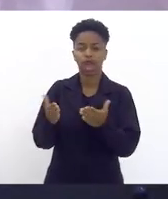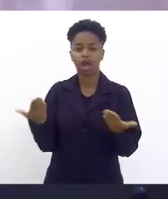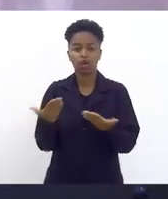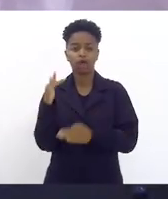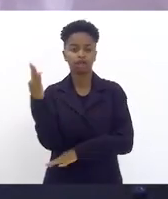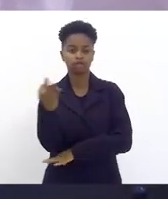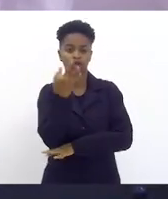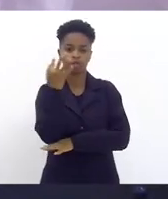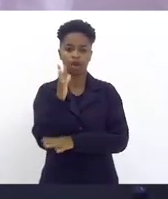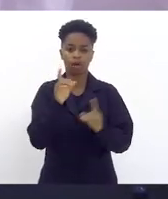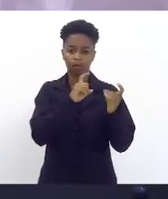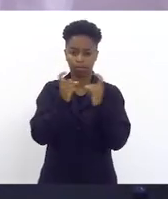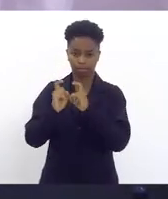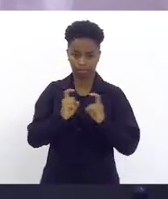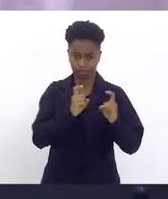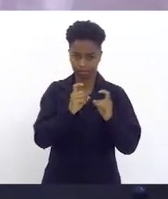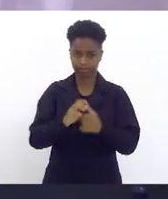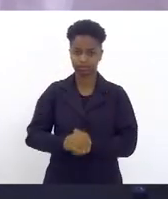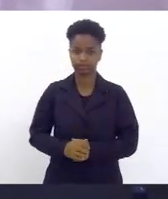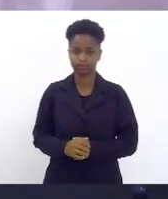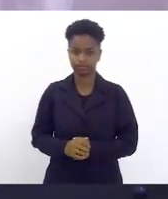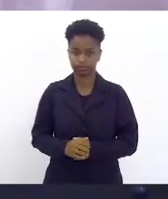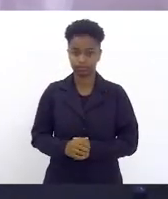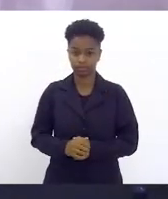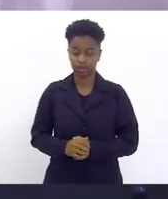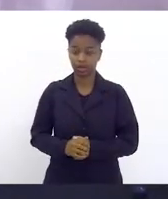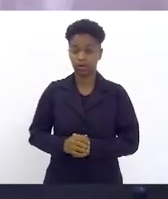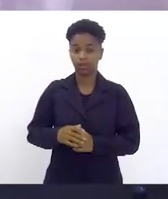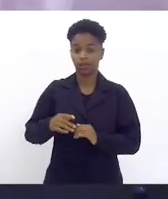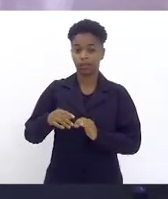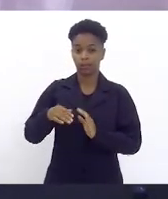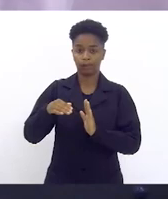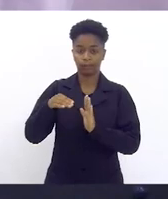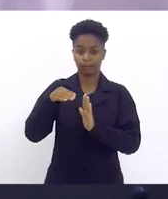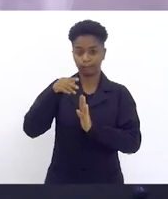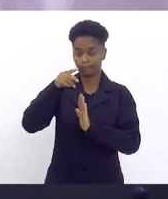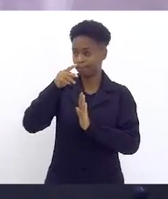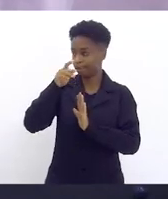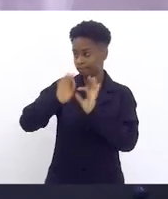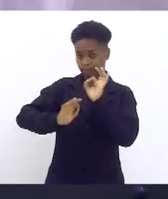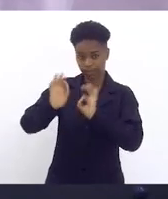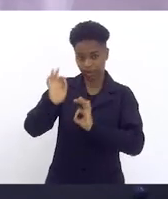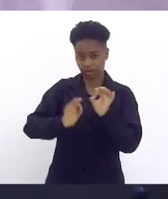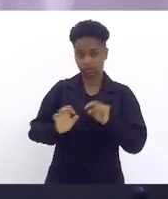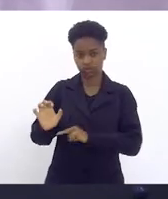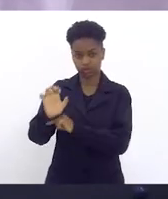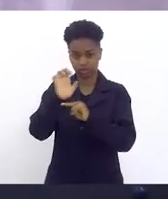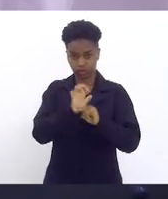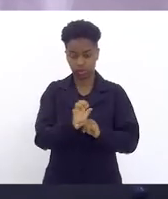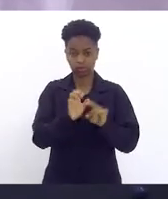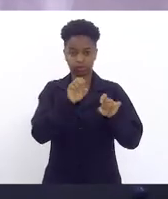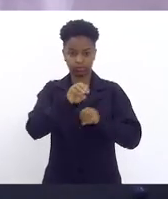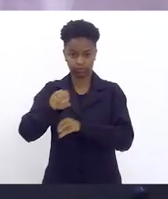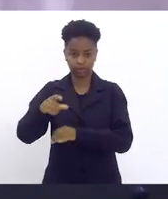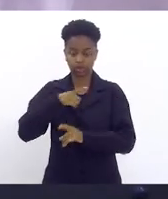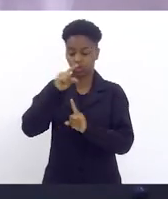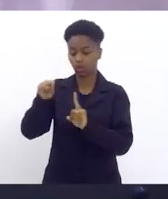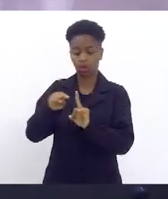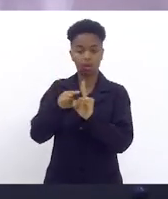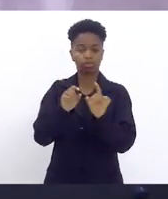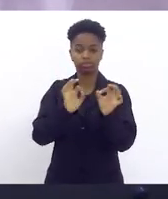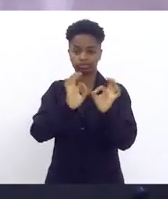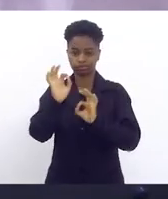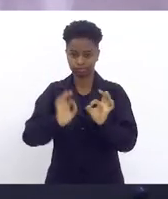desta reunião o plano Estadual de Educação tem como objetivo articular o sistema